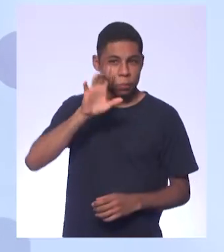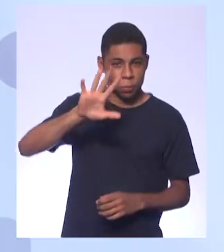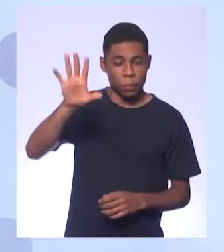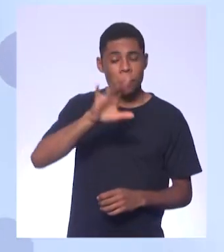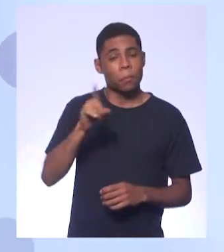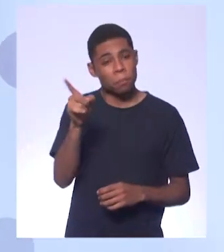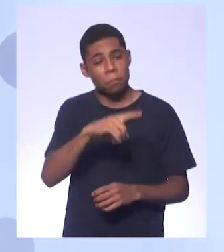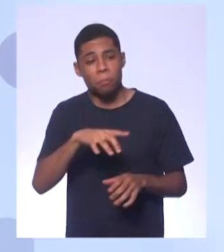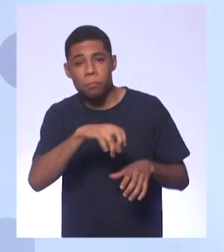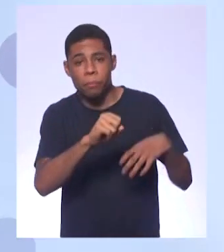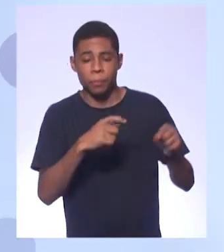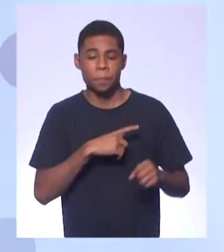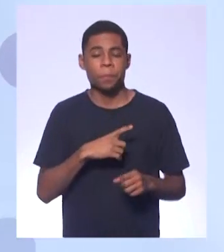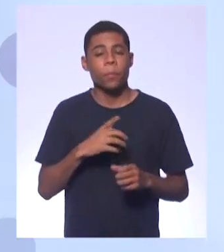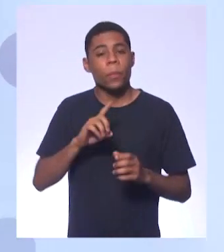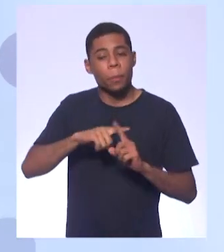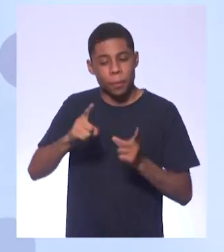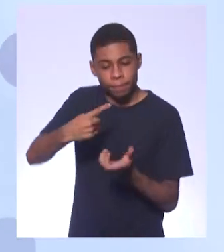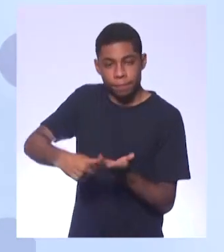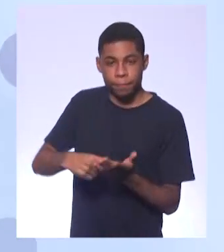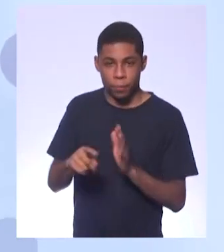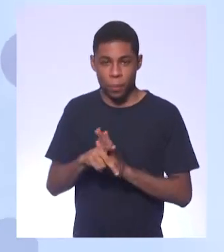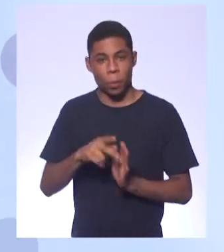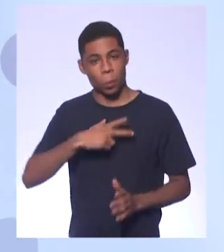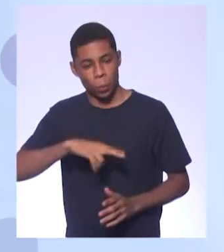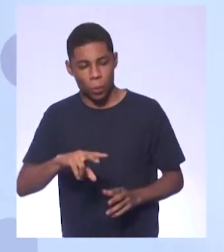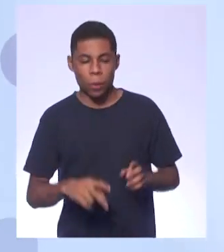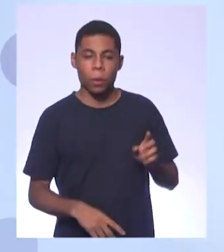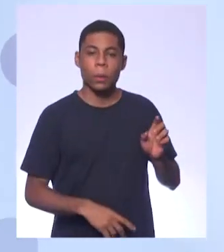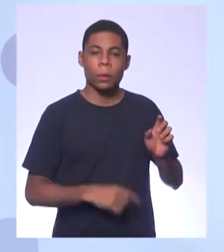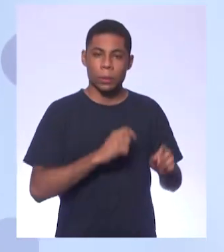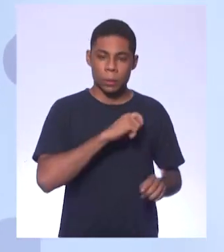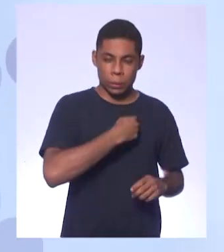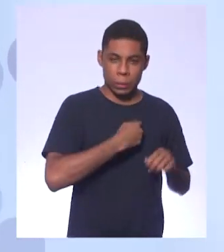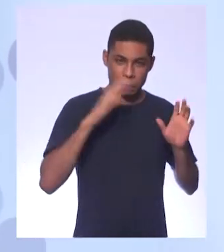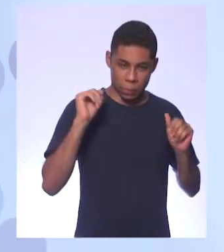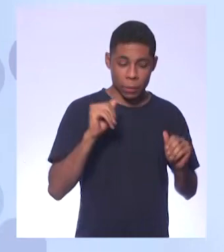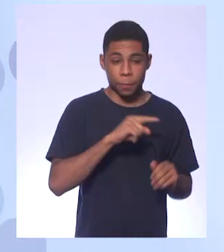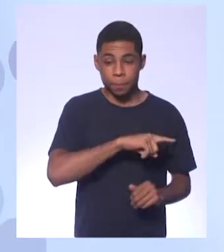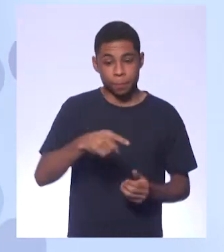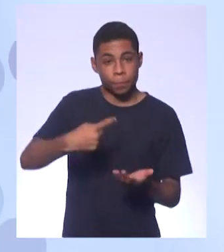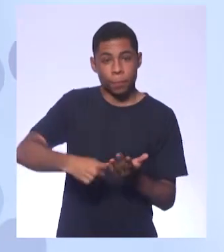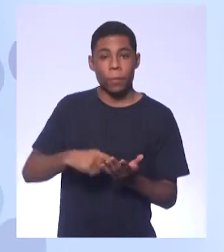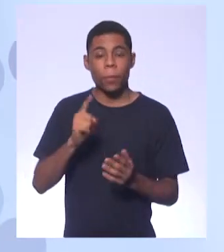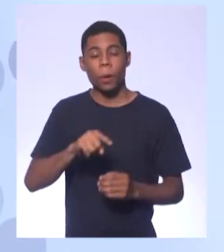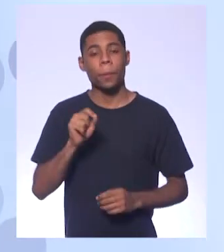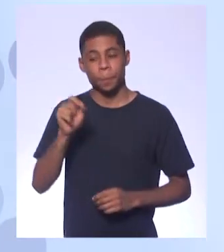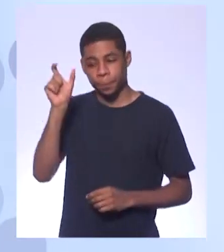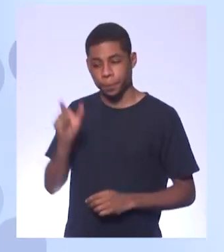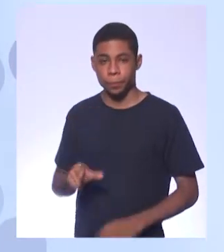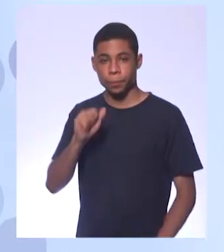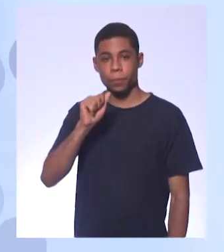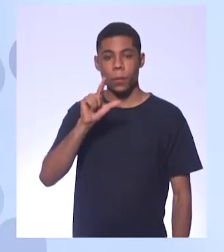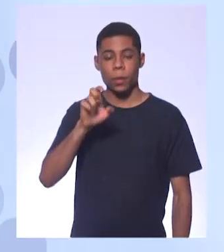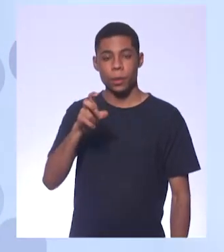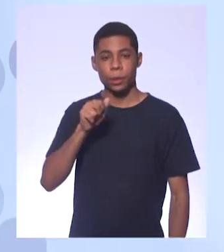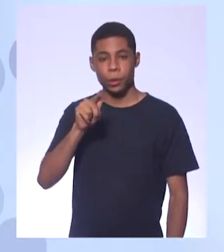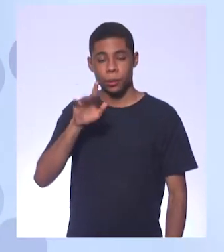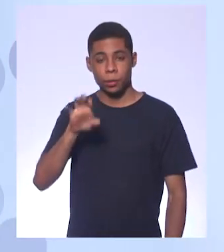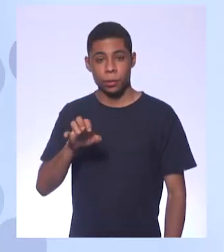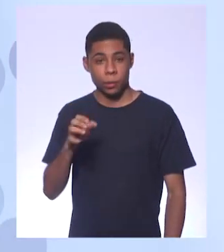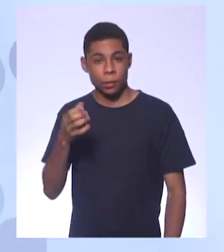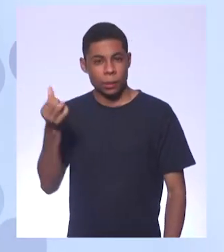esse tratado entre Espanha e Portugal, quem tratou, né, dos dois países, foi Alexandre VI, que era um papa da